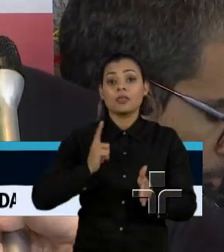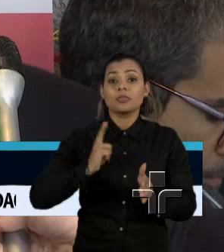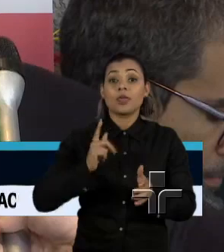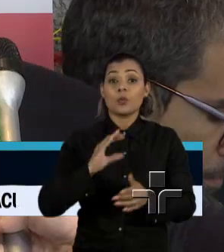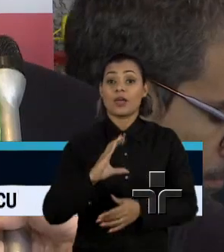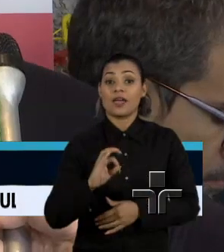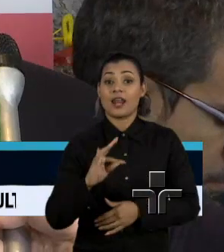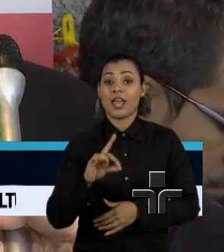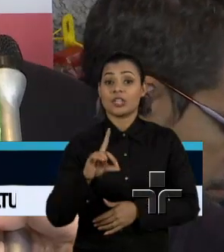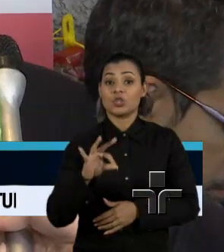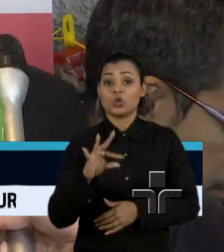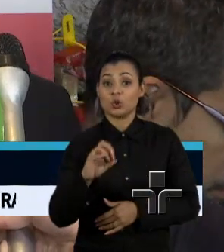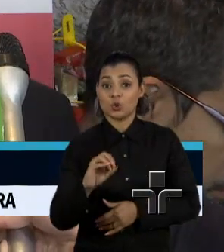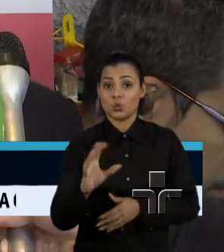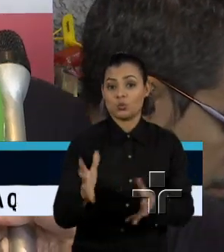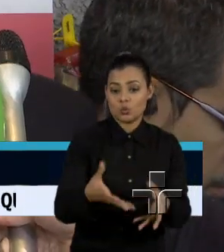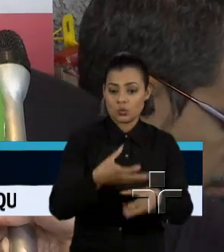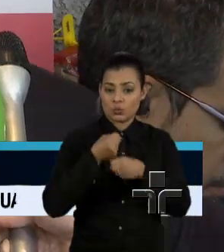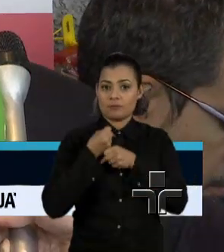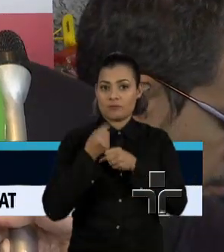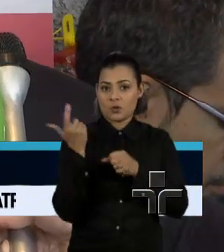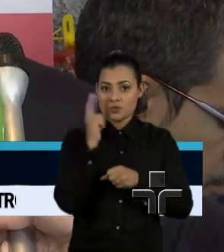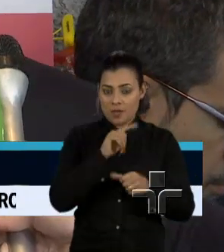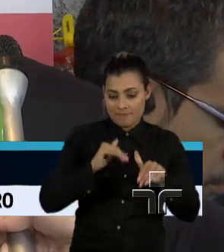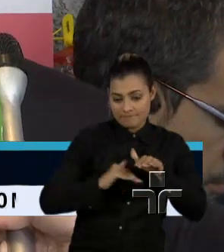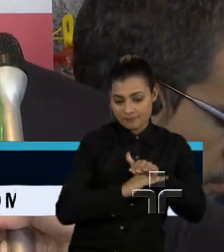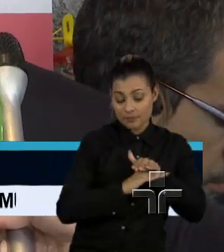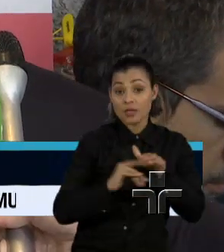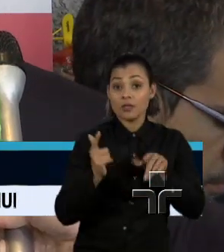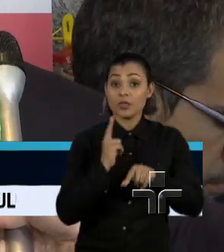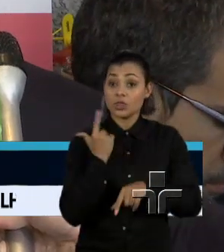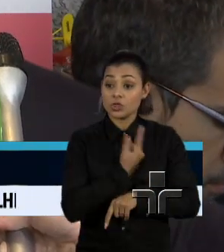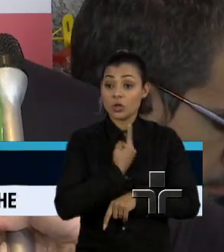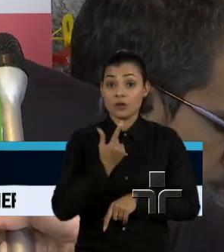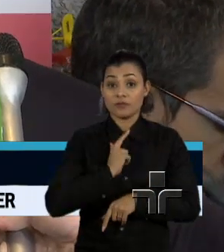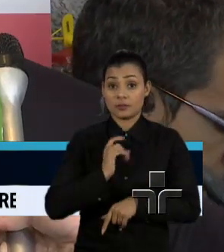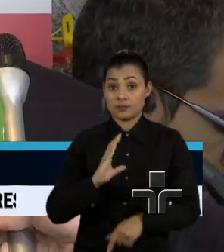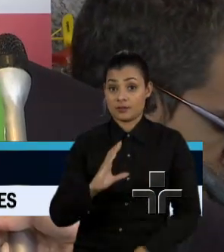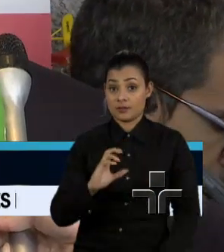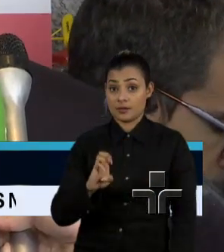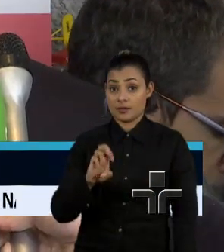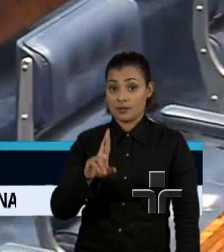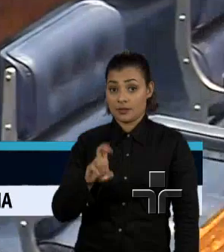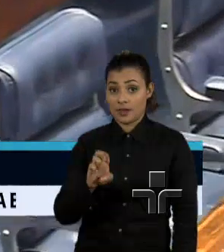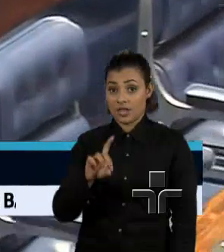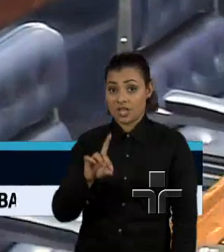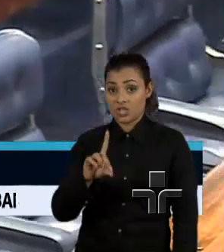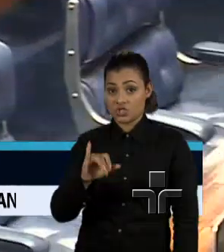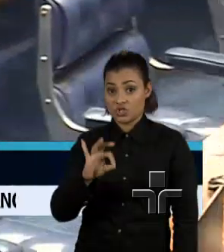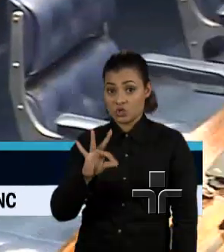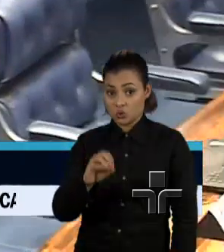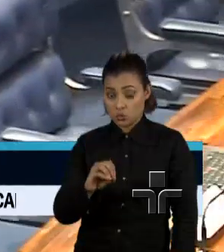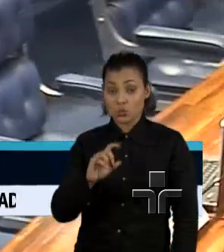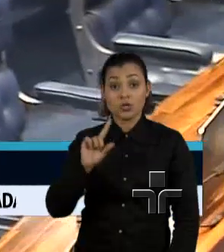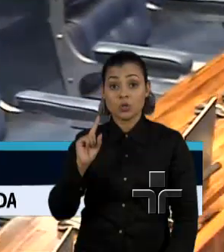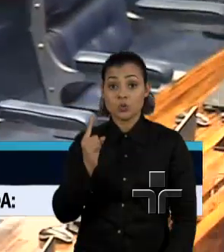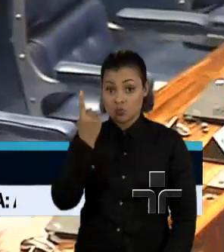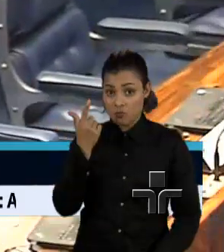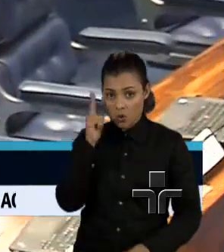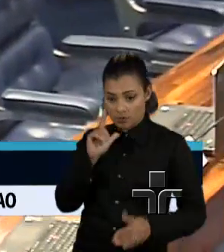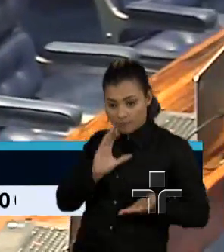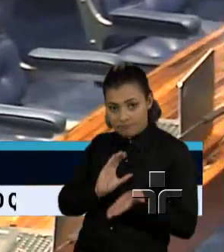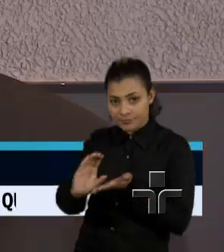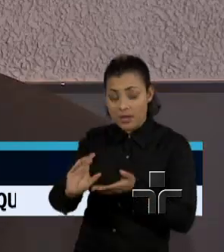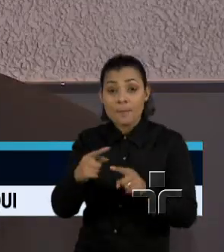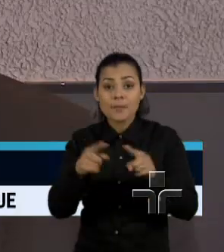crédito. E nós teremos a tributação unicamente no destino. Tramita no Senado outro